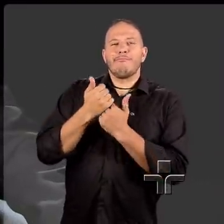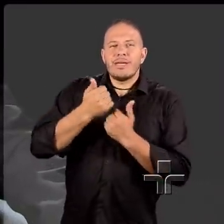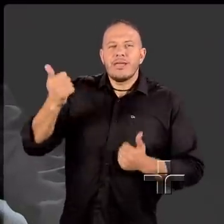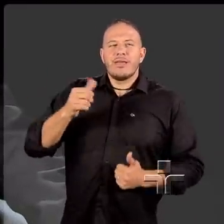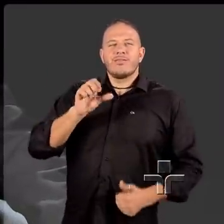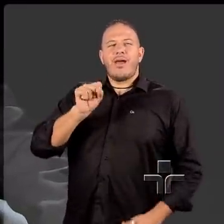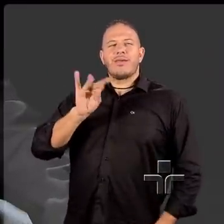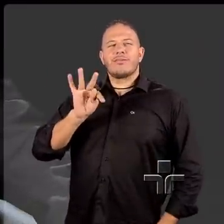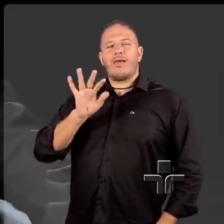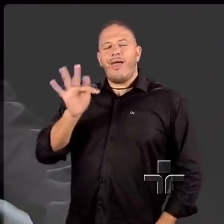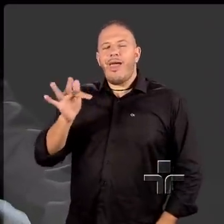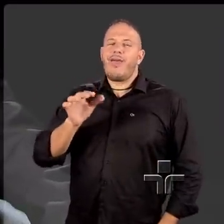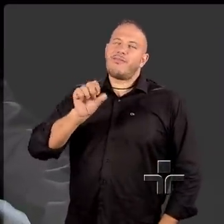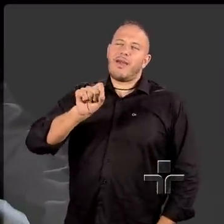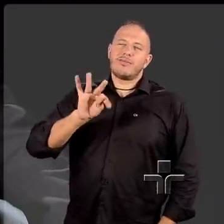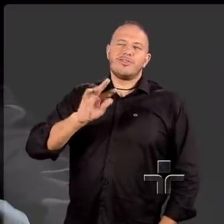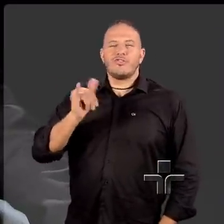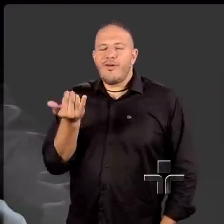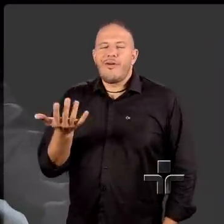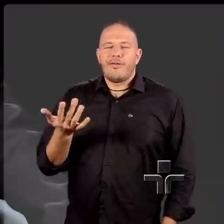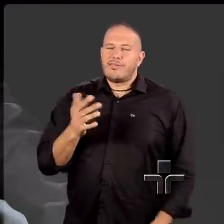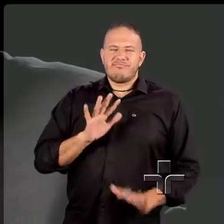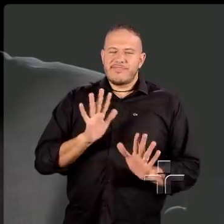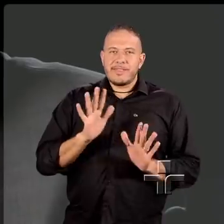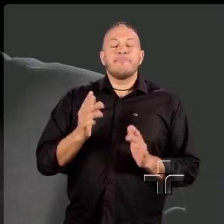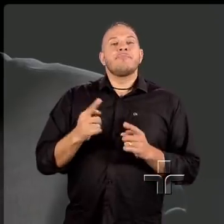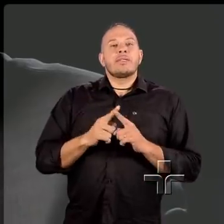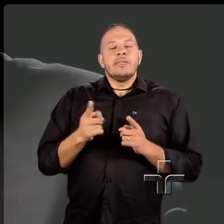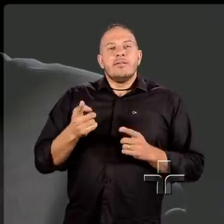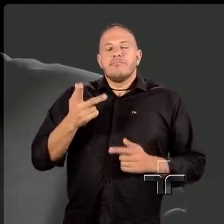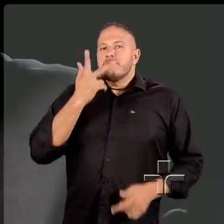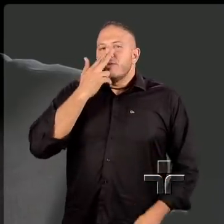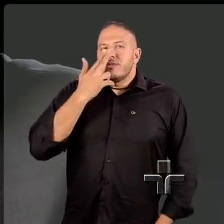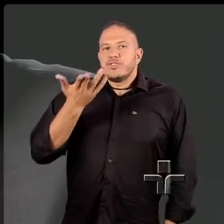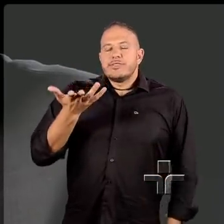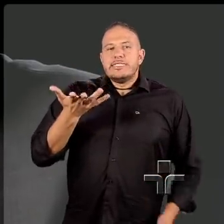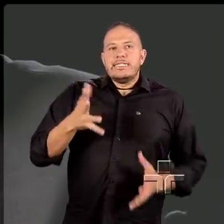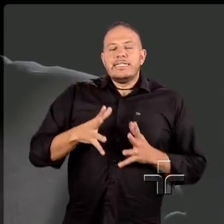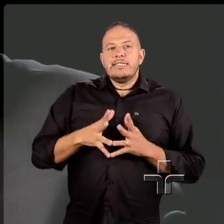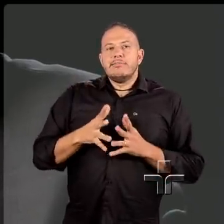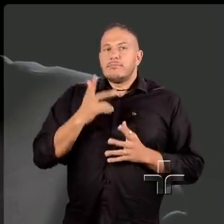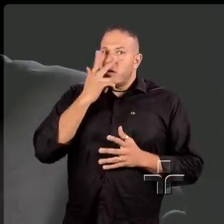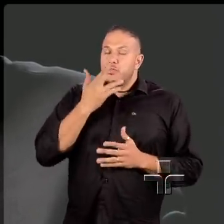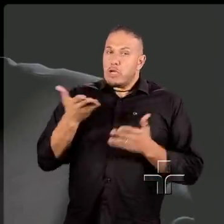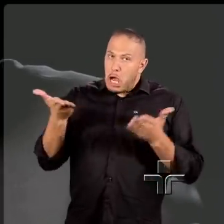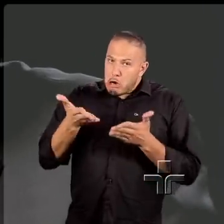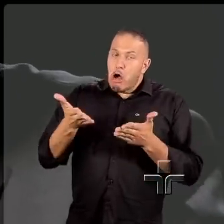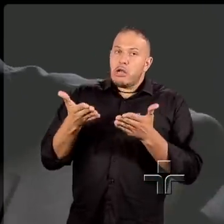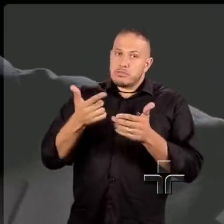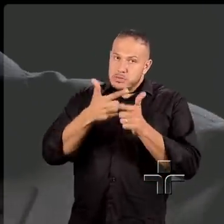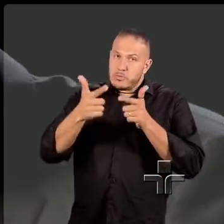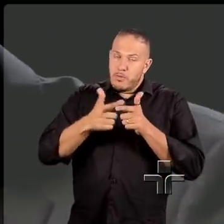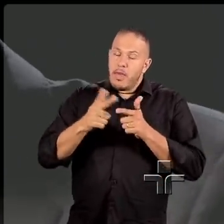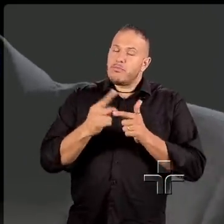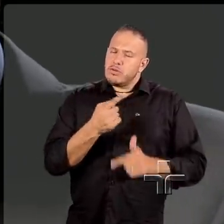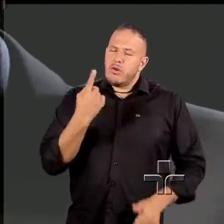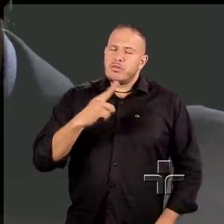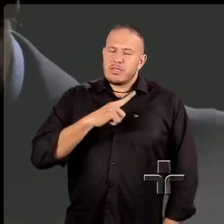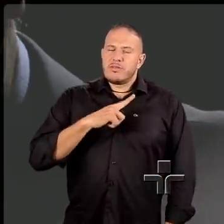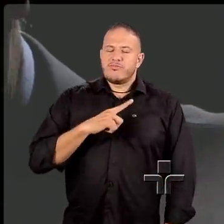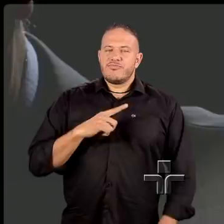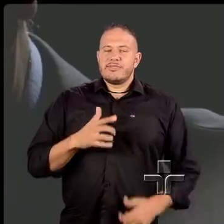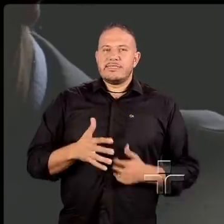Tribunal, do Tribunais. Enfim, acho que esse é um dos maiores problemas que nós